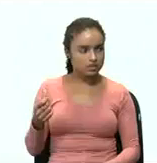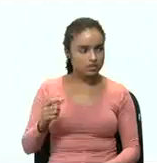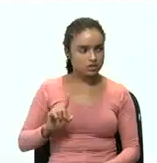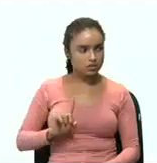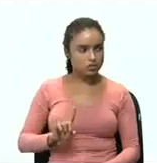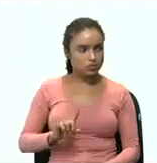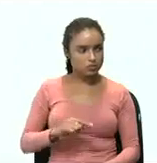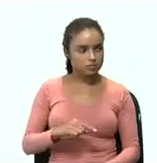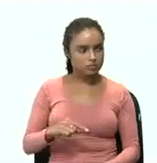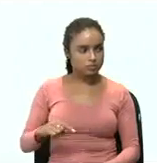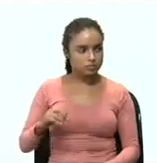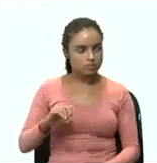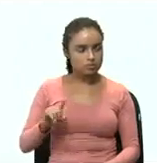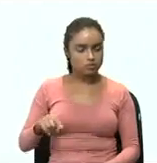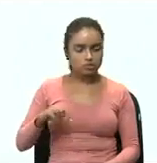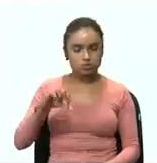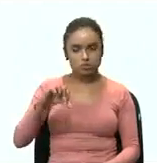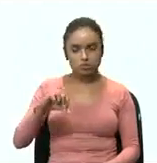tenho, então,